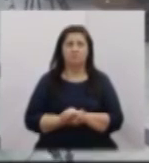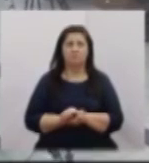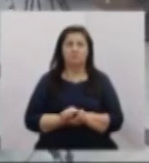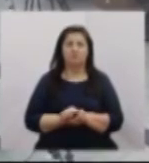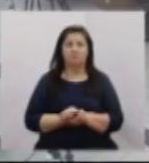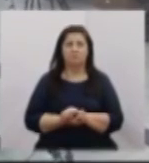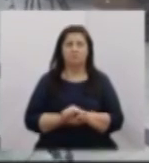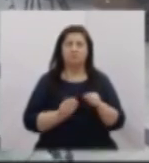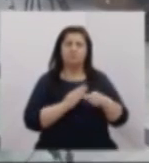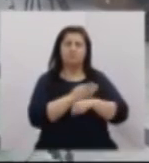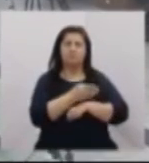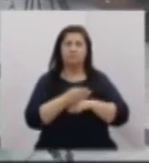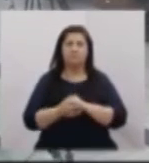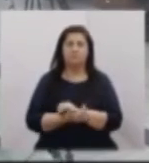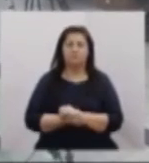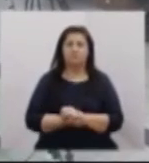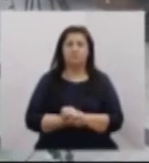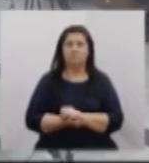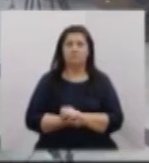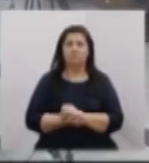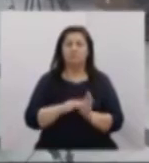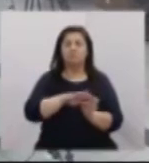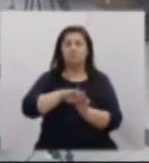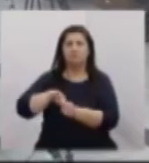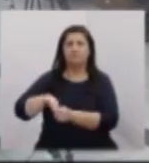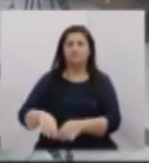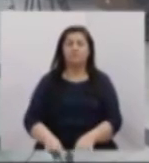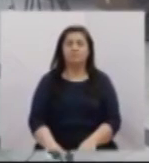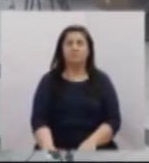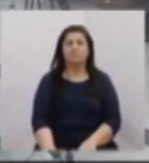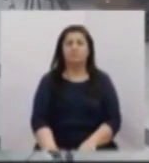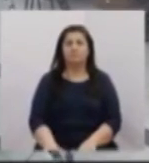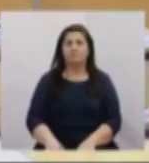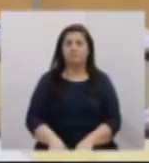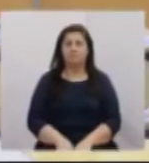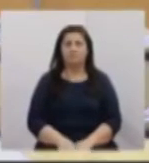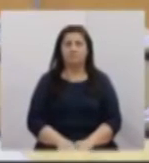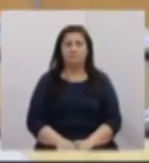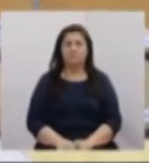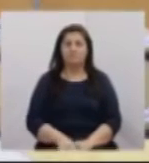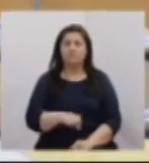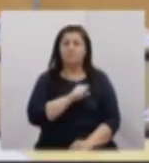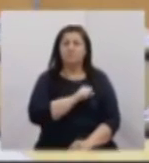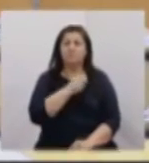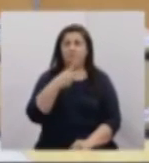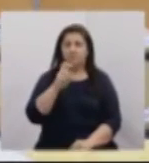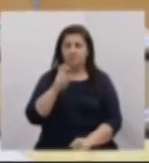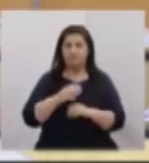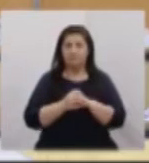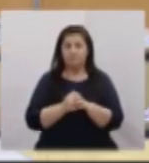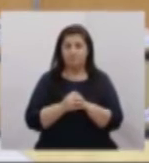Pedido de informação foi aprovado na forma regimental. Próximo pedido de informação. Pedido 25 requer